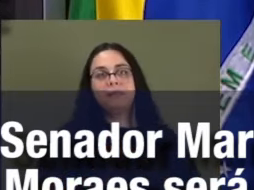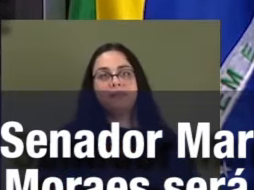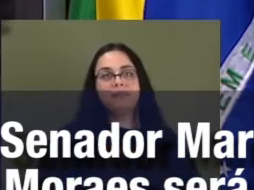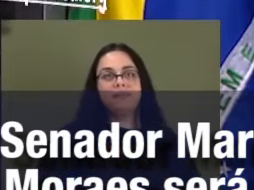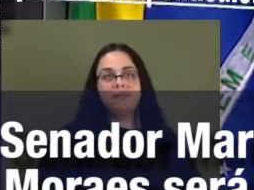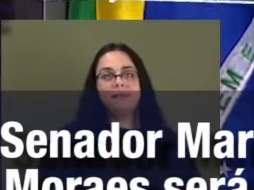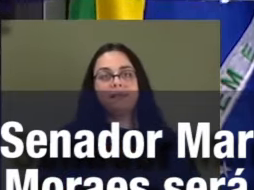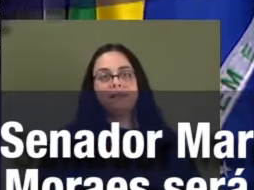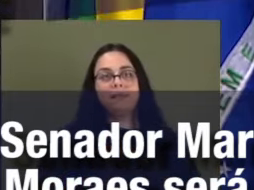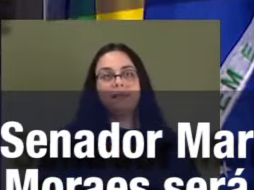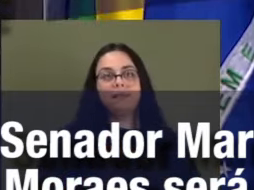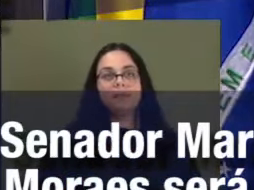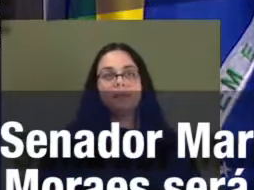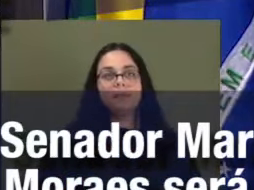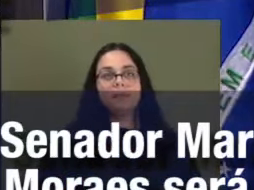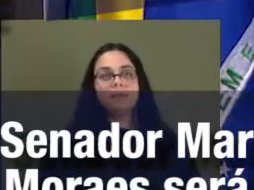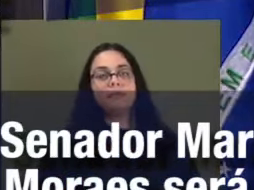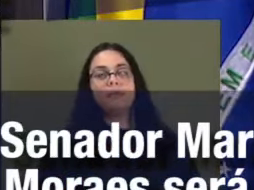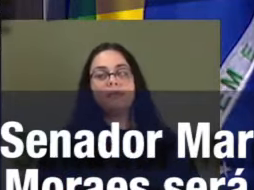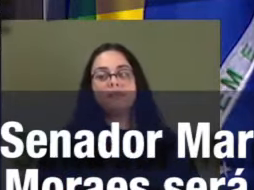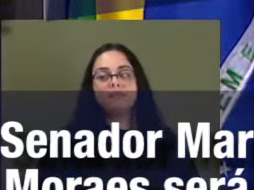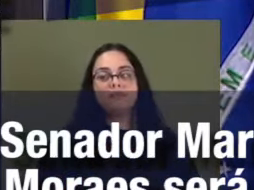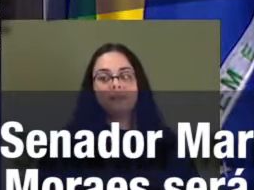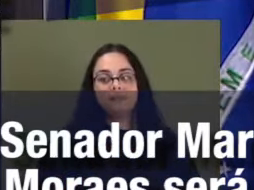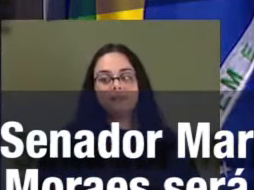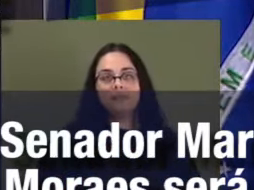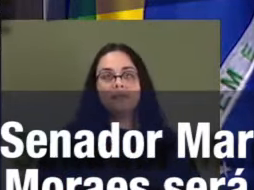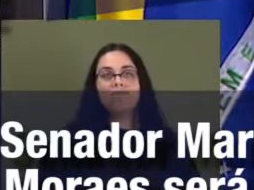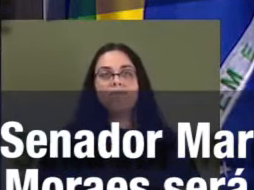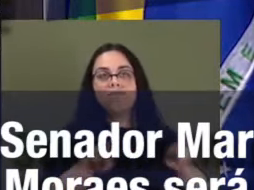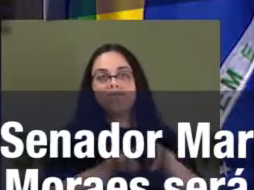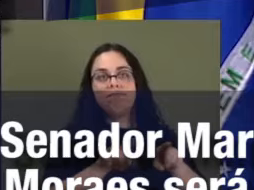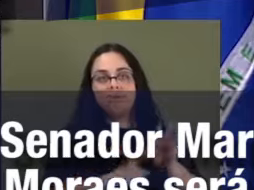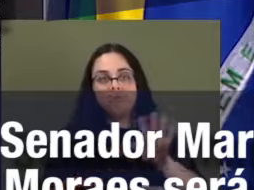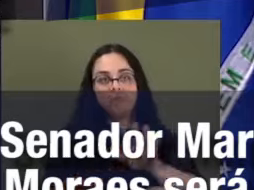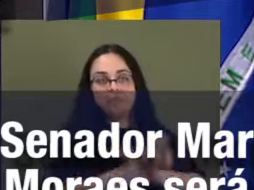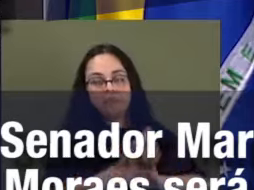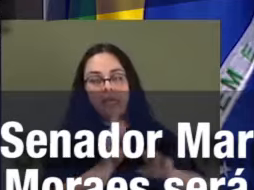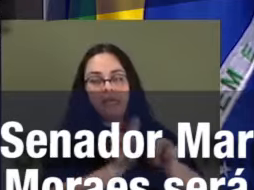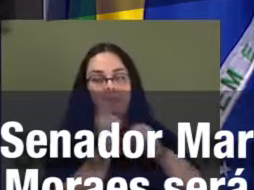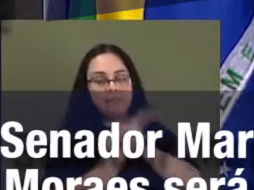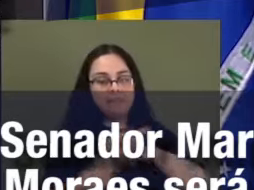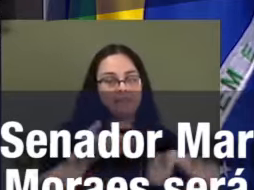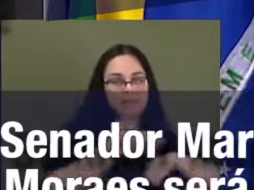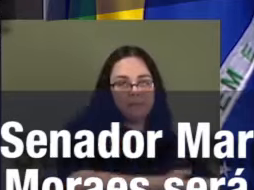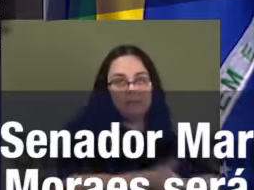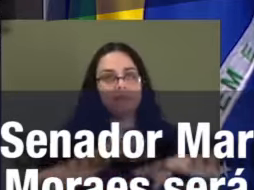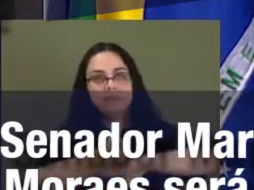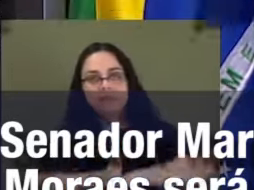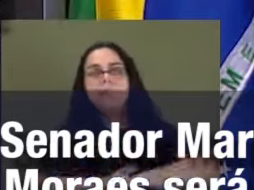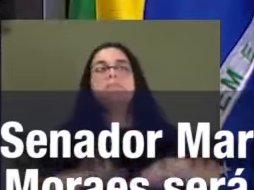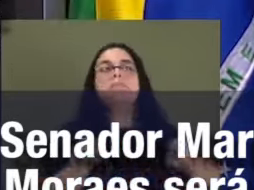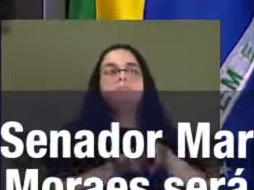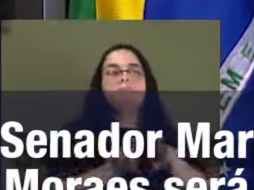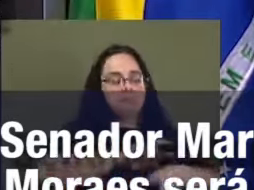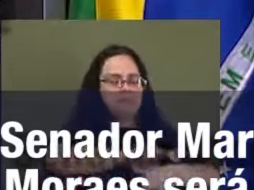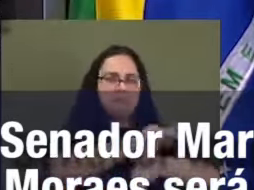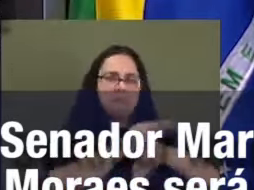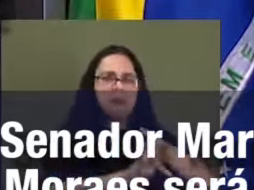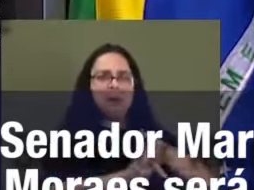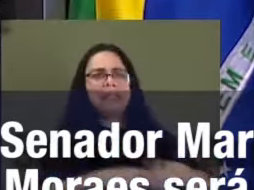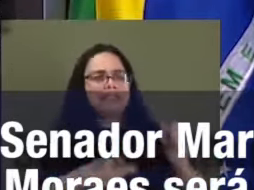E sem recursos financeiros, invasão de gabinete, se eu parar para falar aqui, vocês não vão acreditar a quantidade,